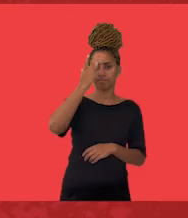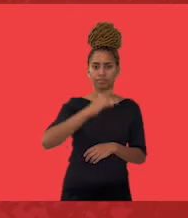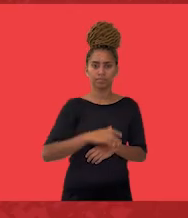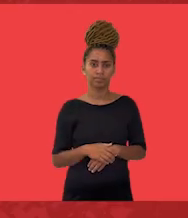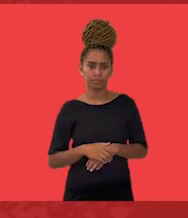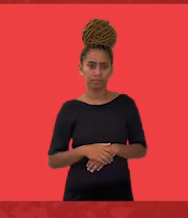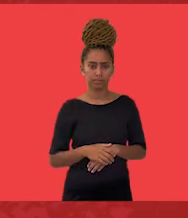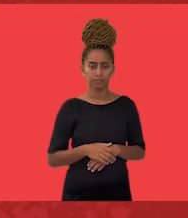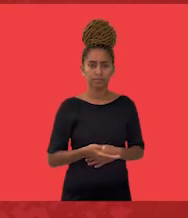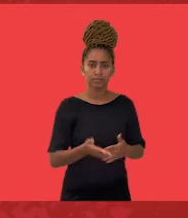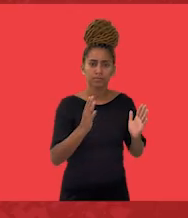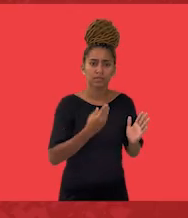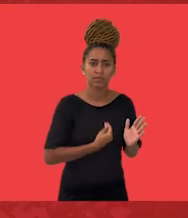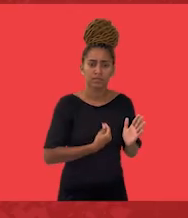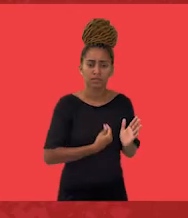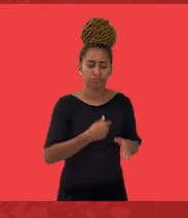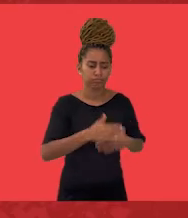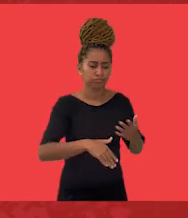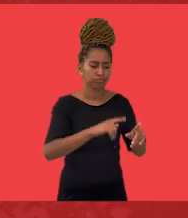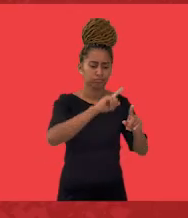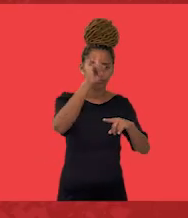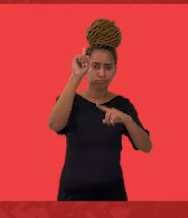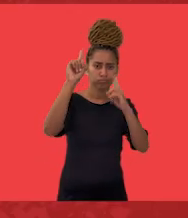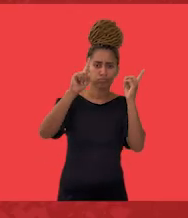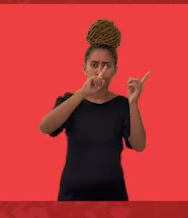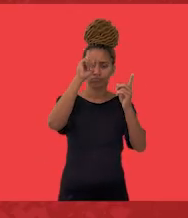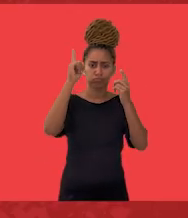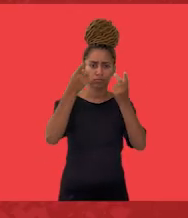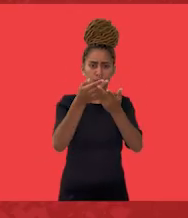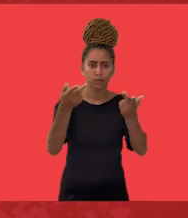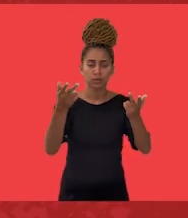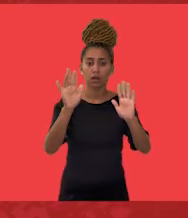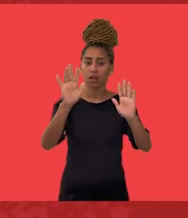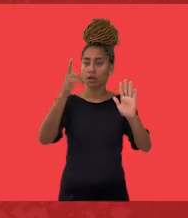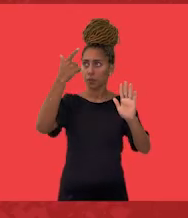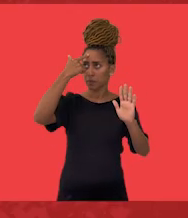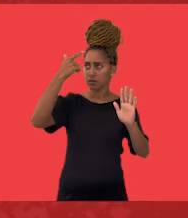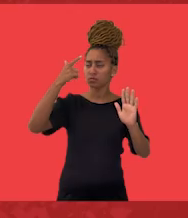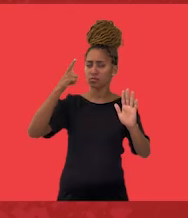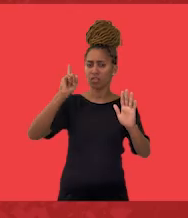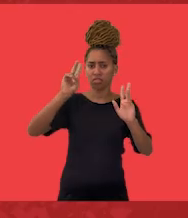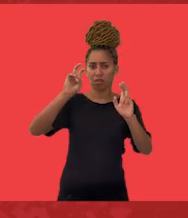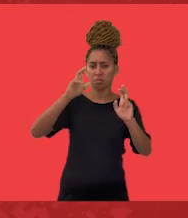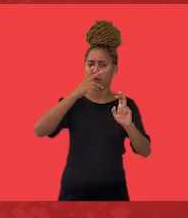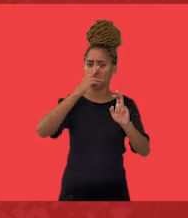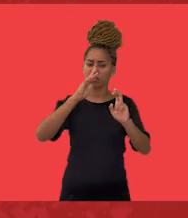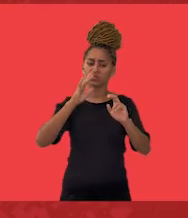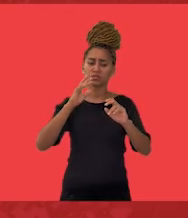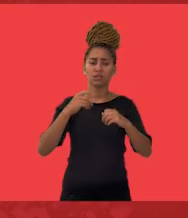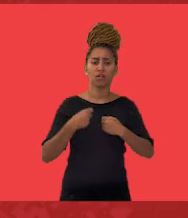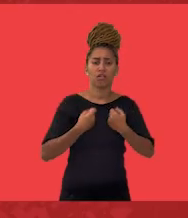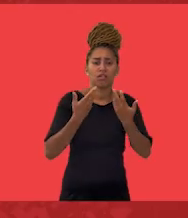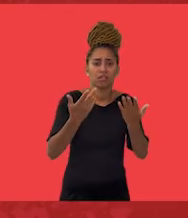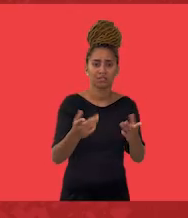Camafeu, Coquinho, Casa da Ana, Bila, Biblade, Bexiga, Beco,